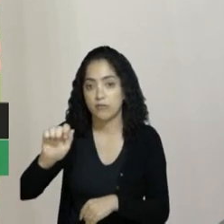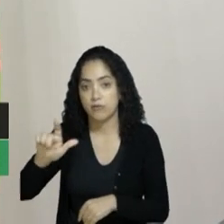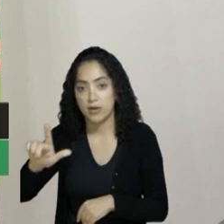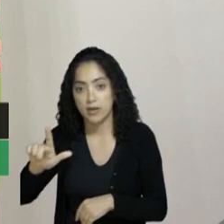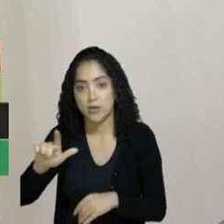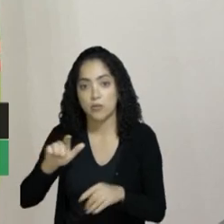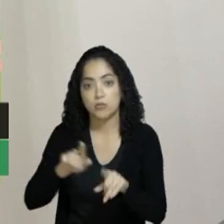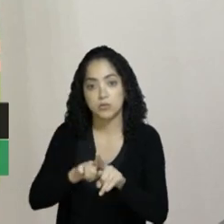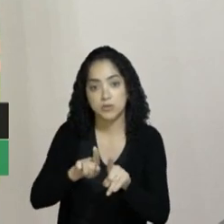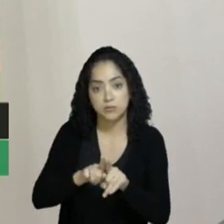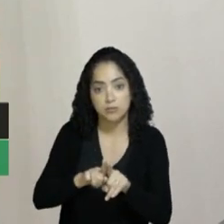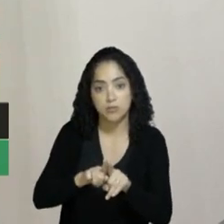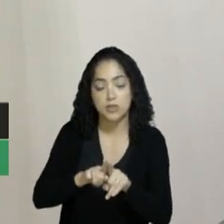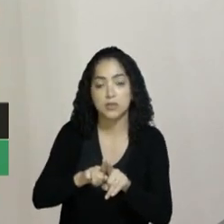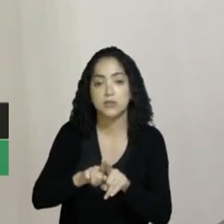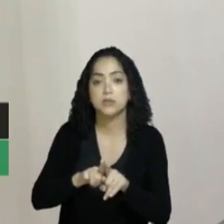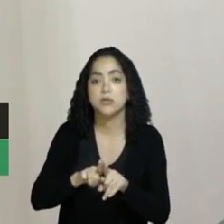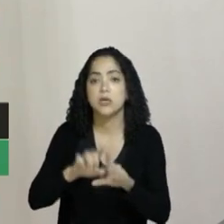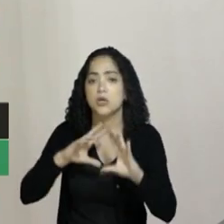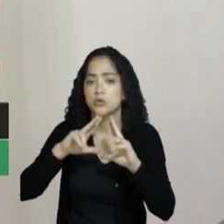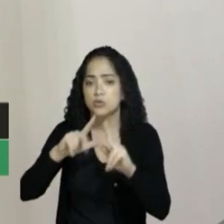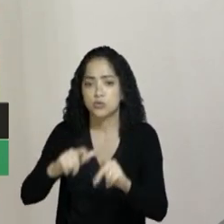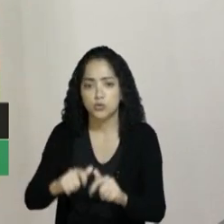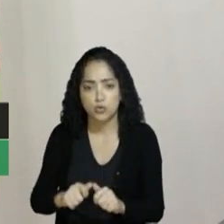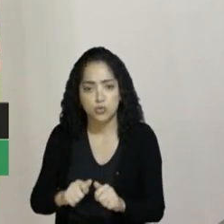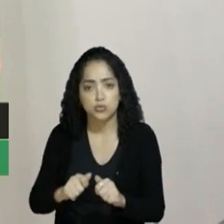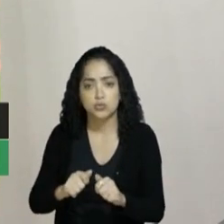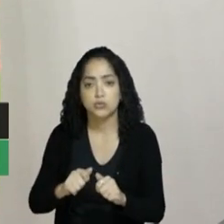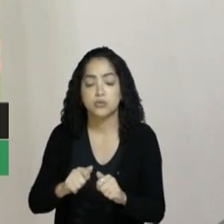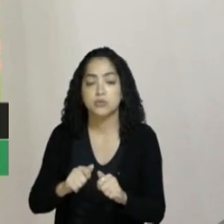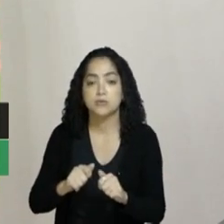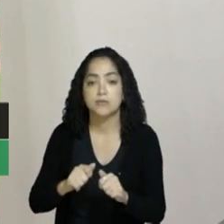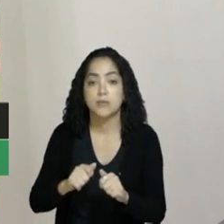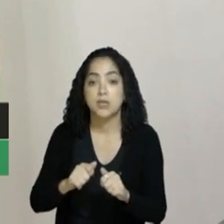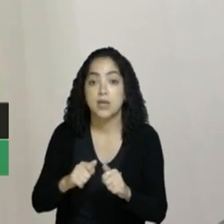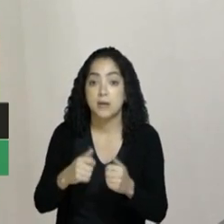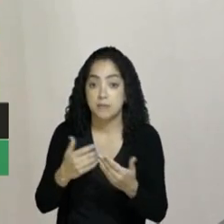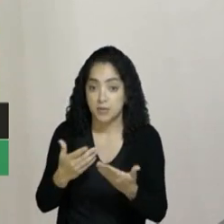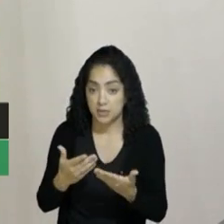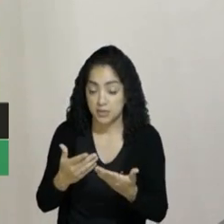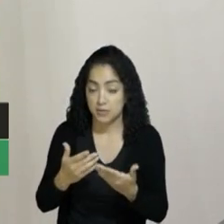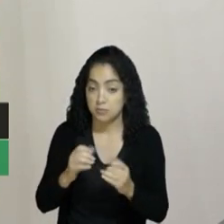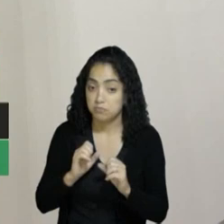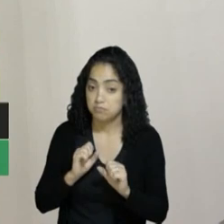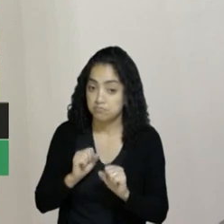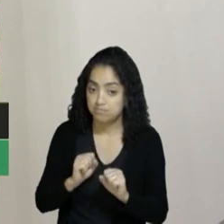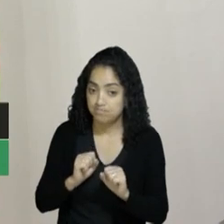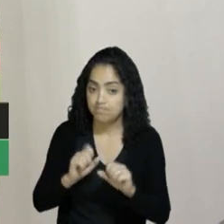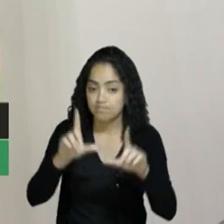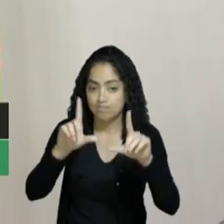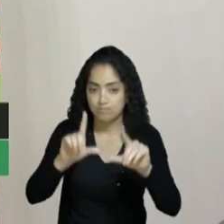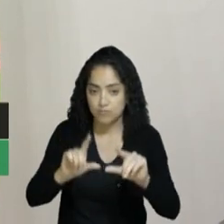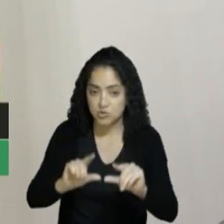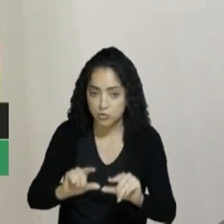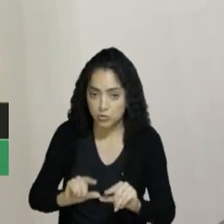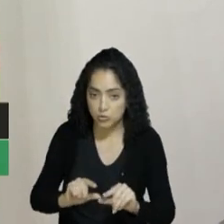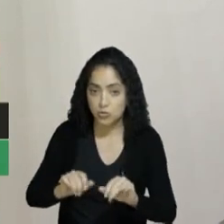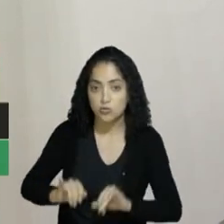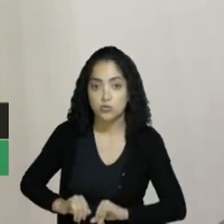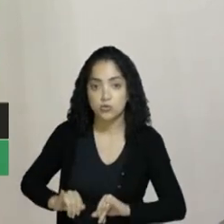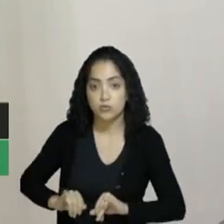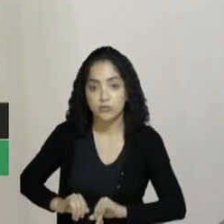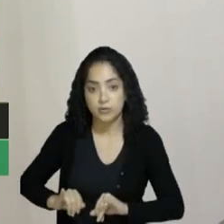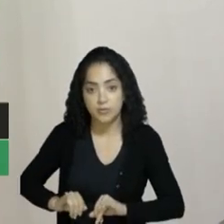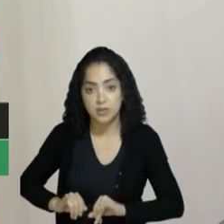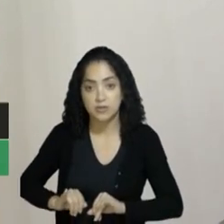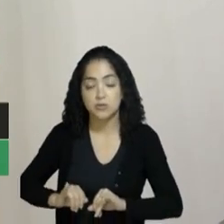Defesa Civil, lá do Arroio do Silva também, todos envolvidos, para que possa amenizar um pouco, porque o estrago foi